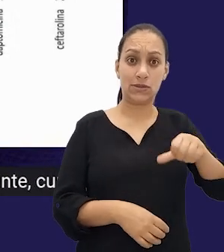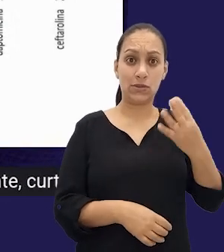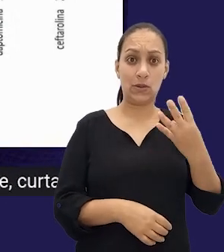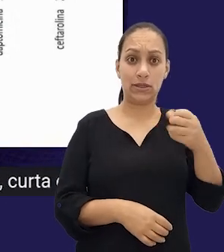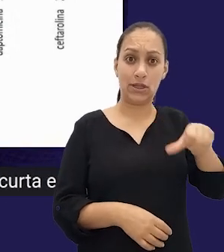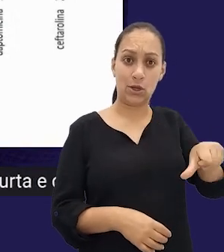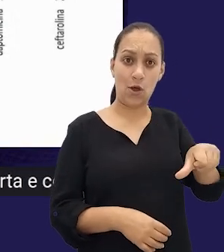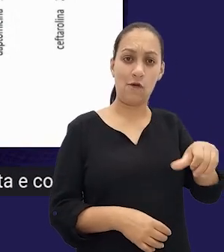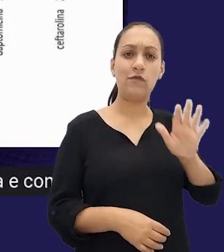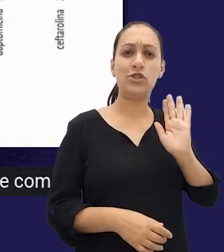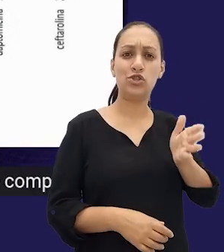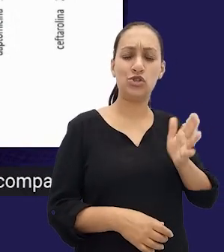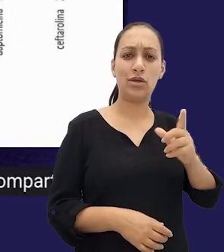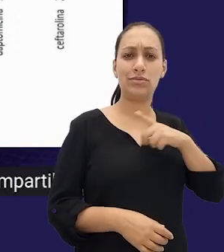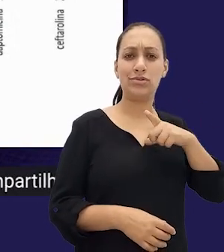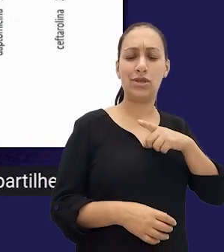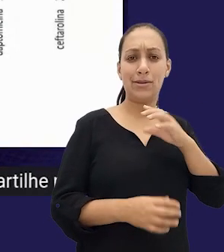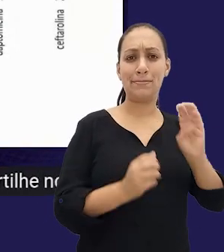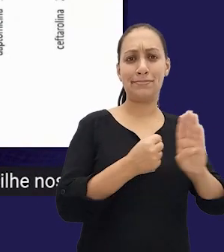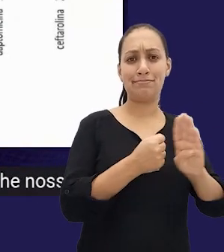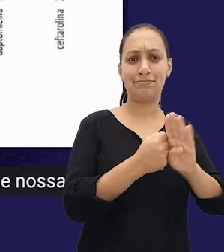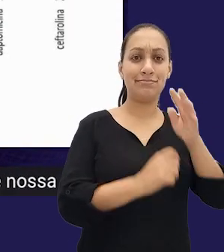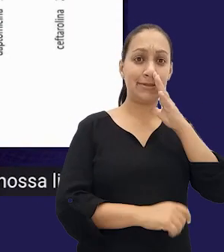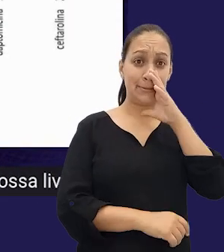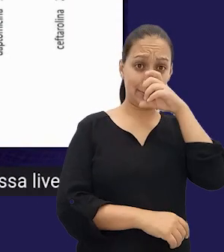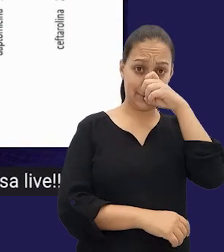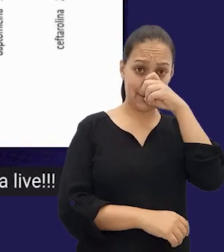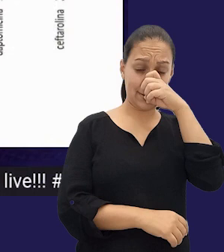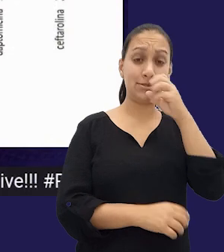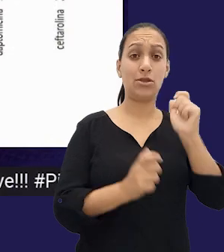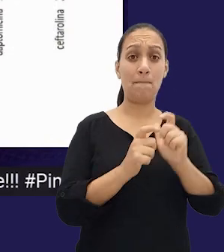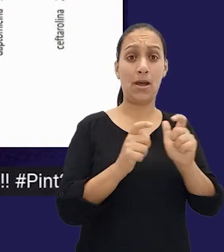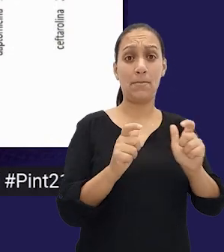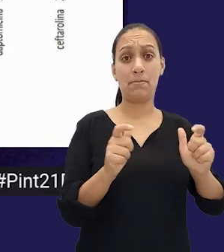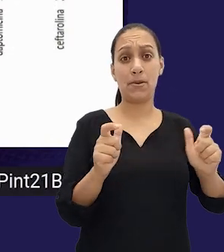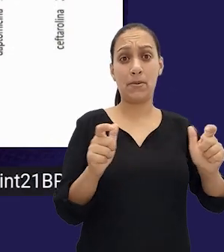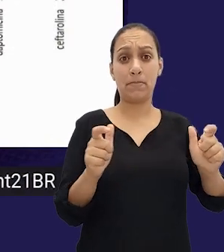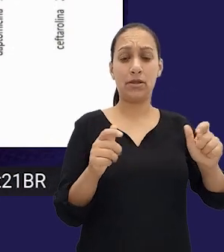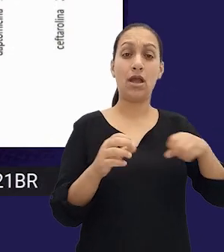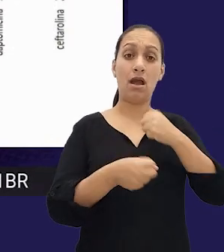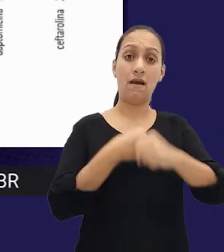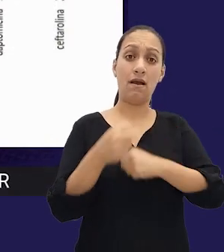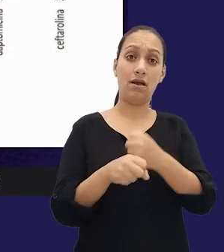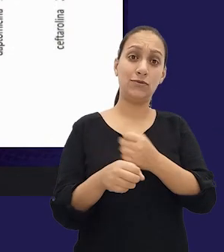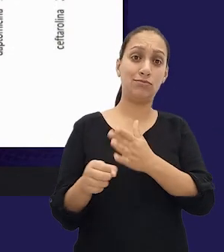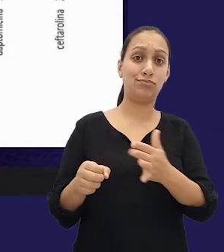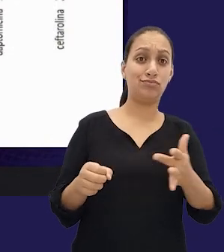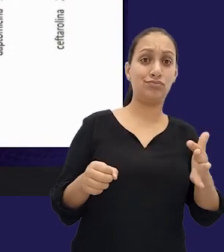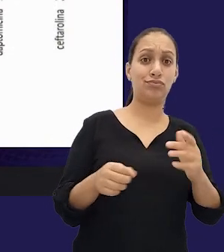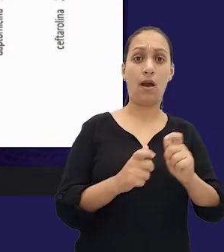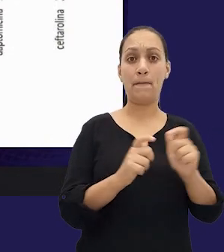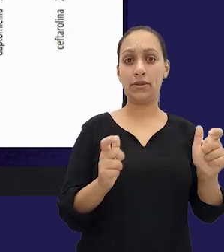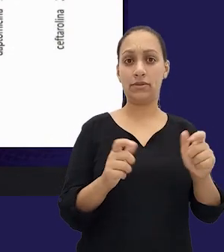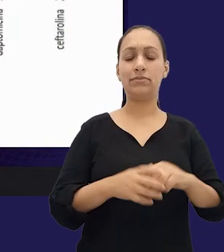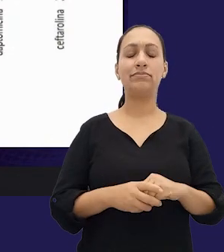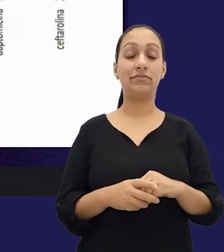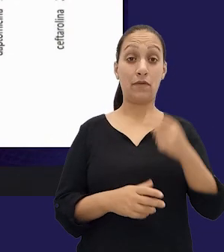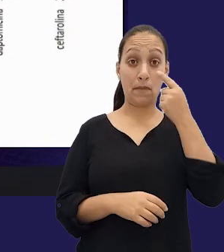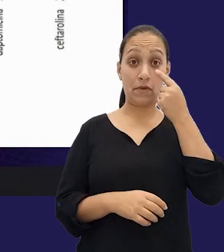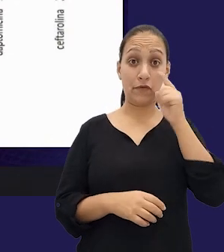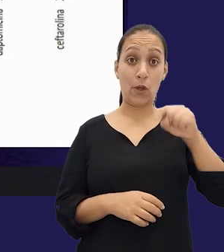ocorreu algumas linhagens resistentes que, consequentemente, foram aumentando com o passar do tempo. Aí a gente vem aqui para outra